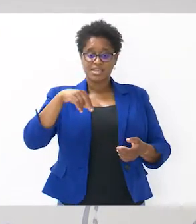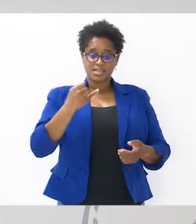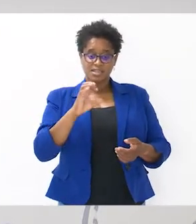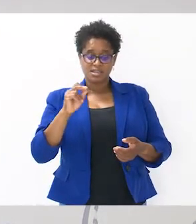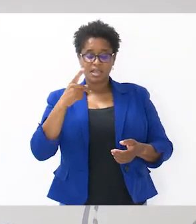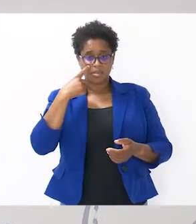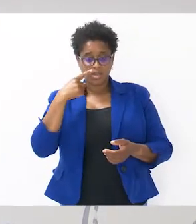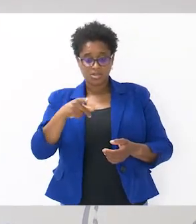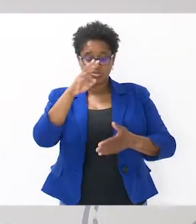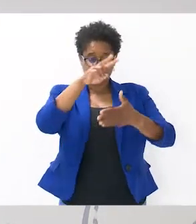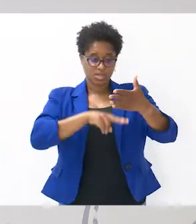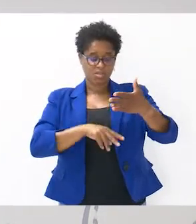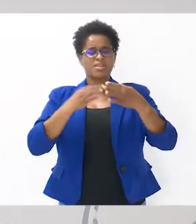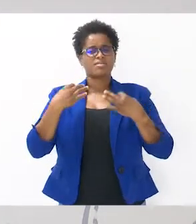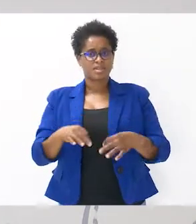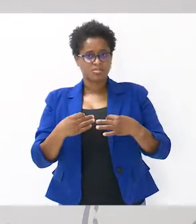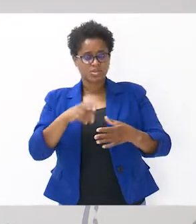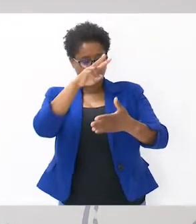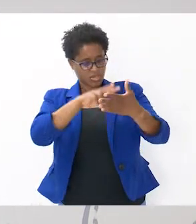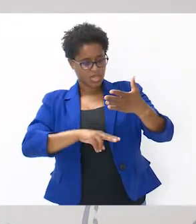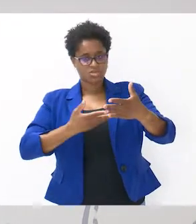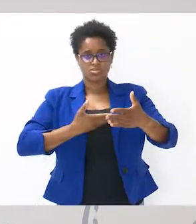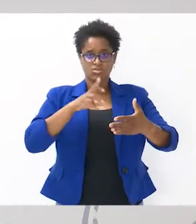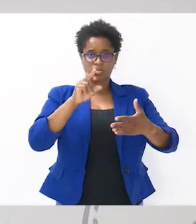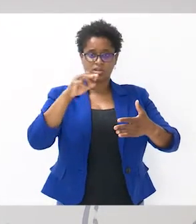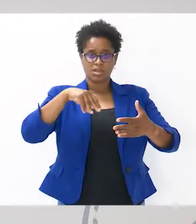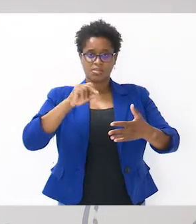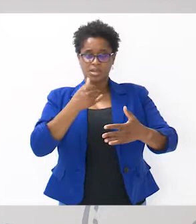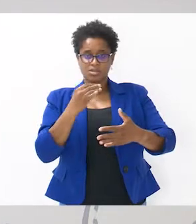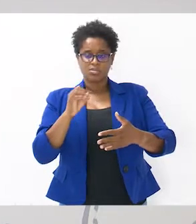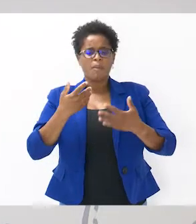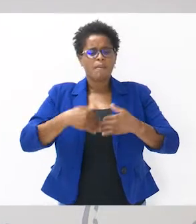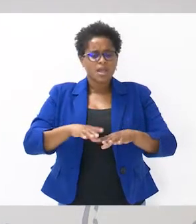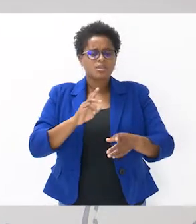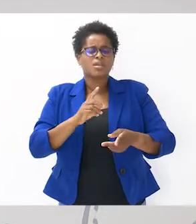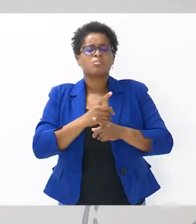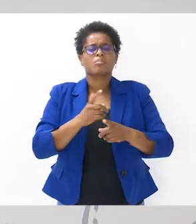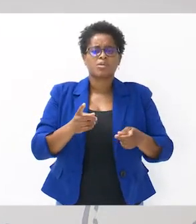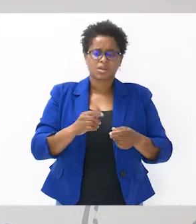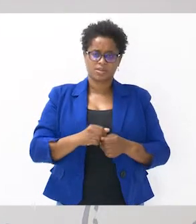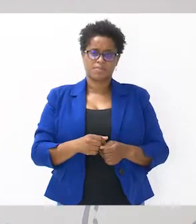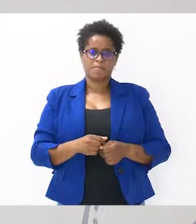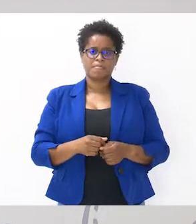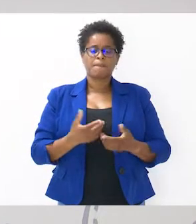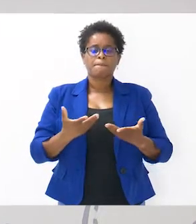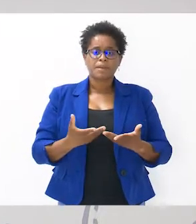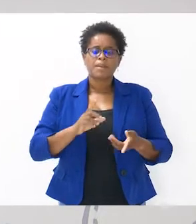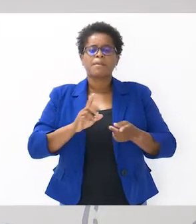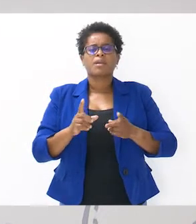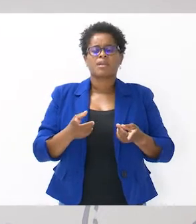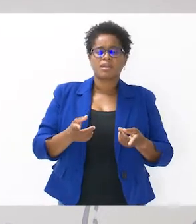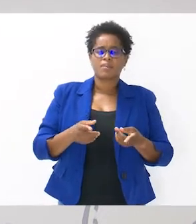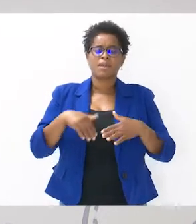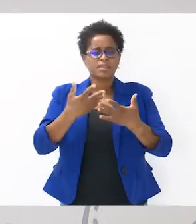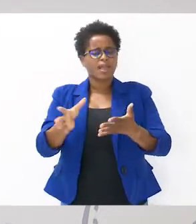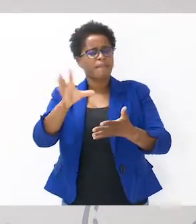num texto dramático. Mas para quê? Para dar mais ênfase ao texto,